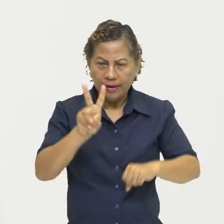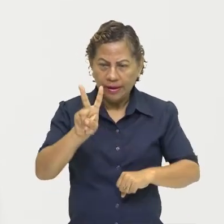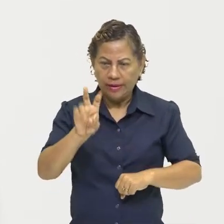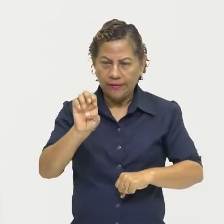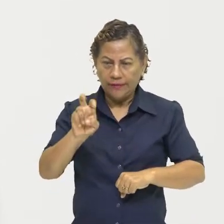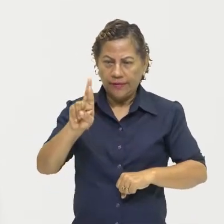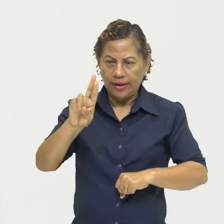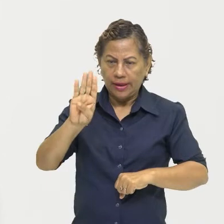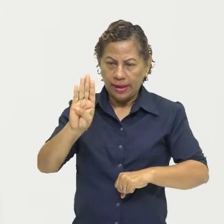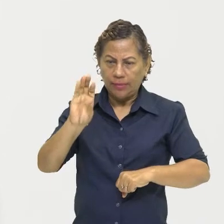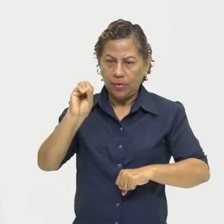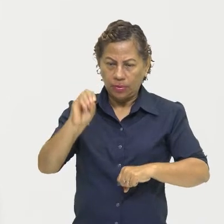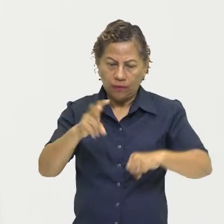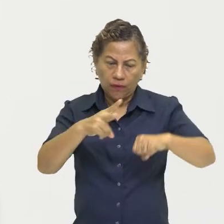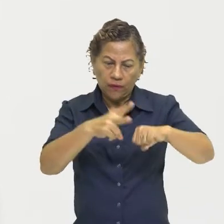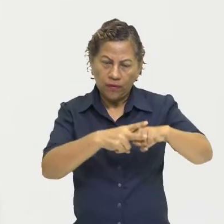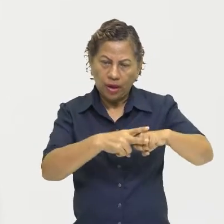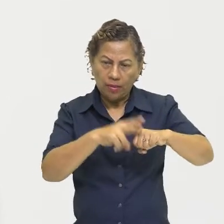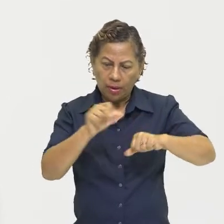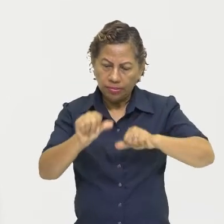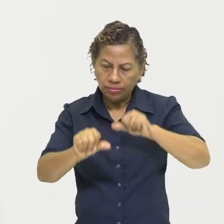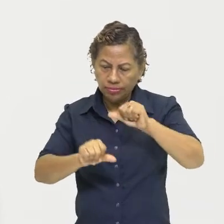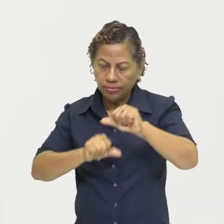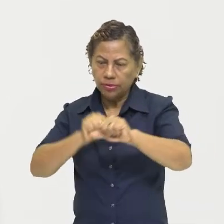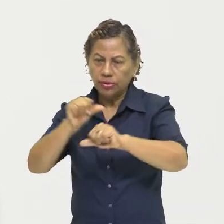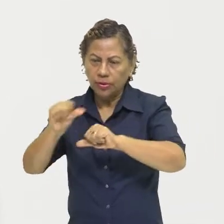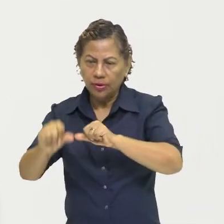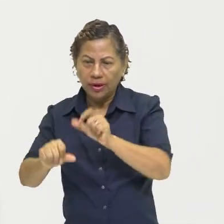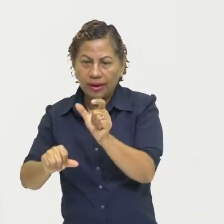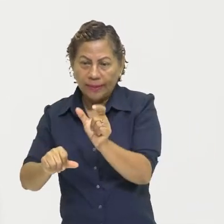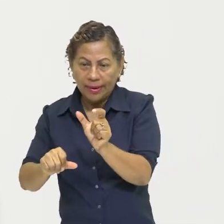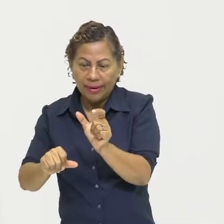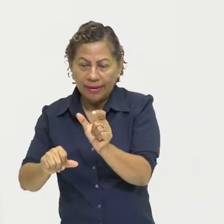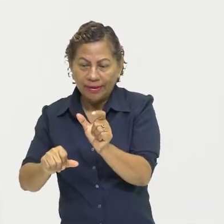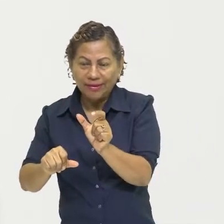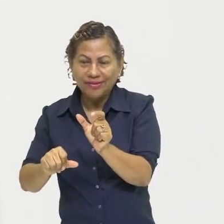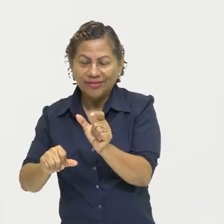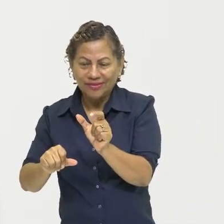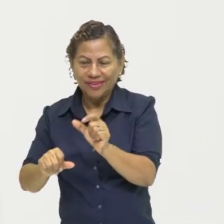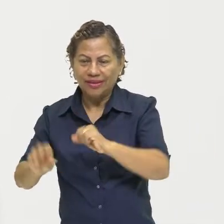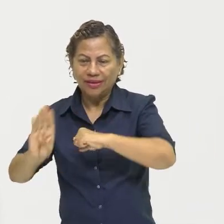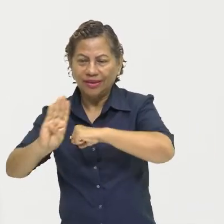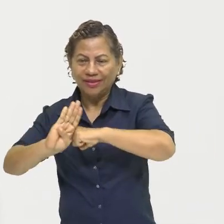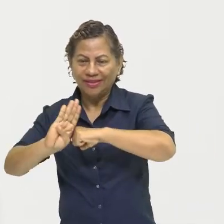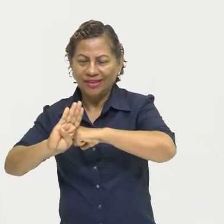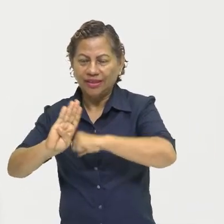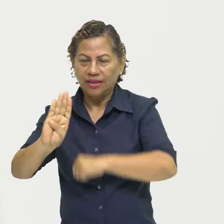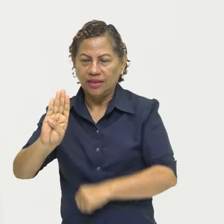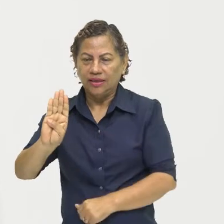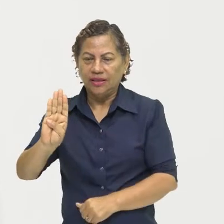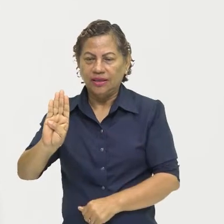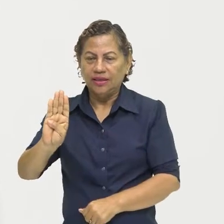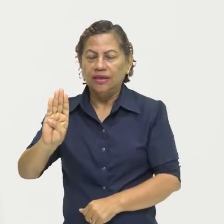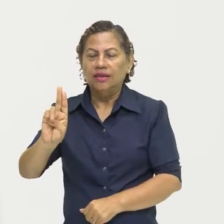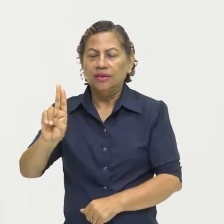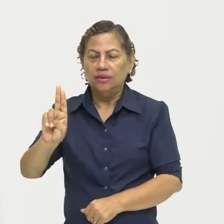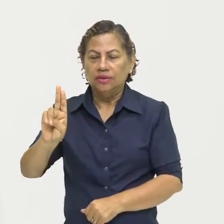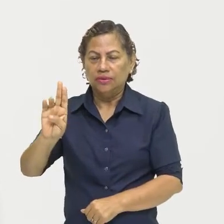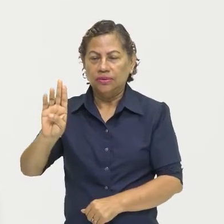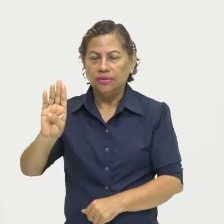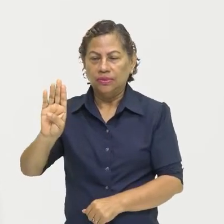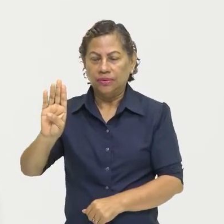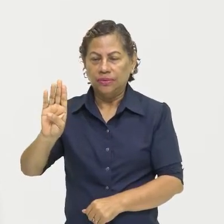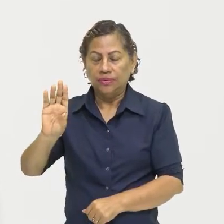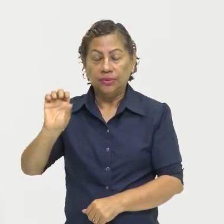pedem uma preposição, seja ela o a, o de, o em, ou o a novamente, que é o caso da palavra